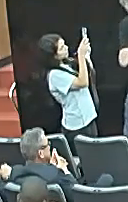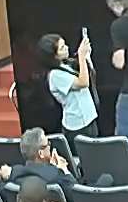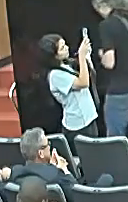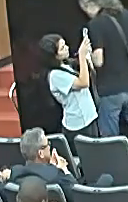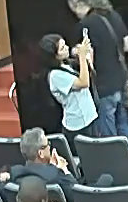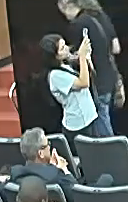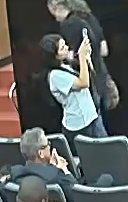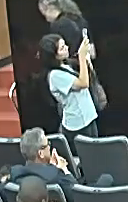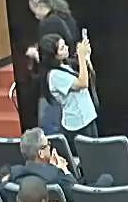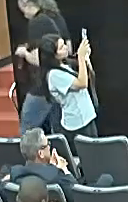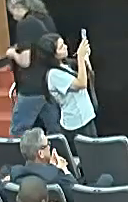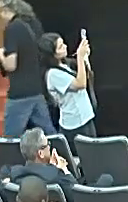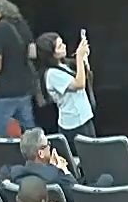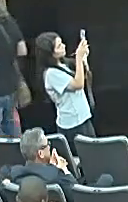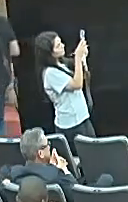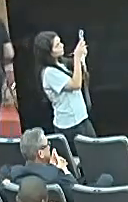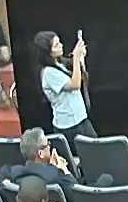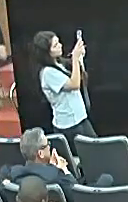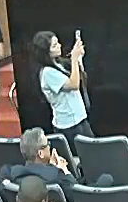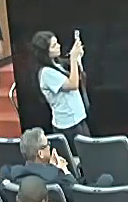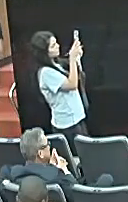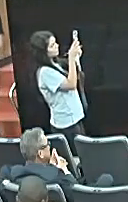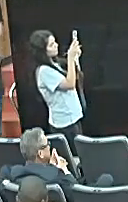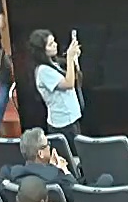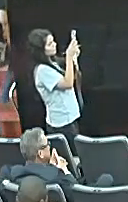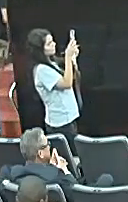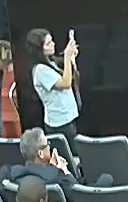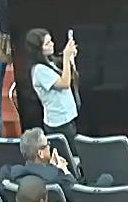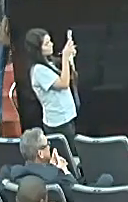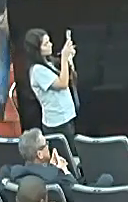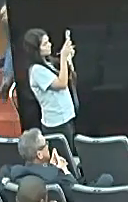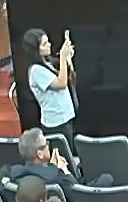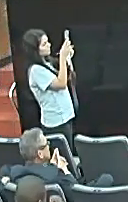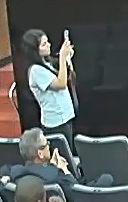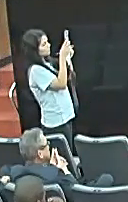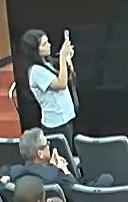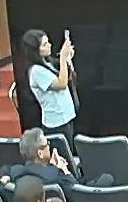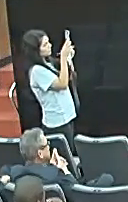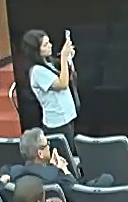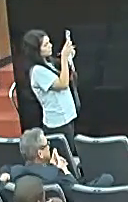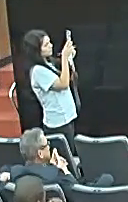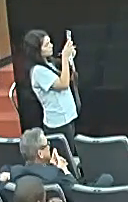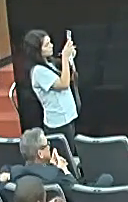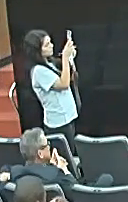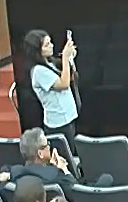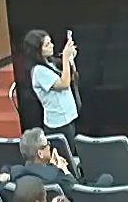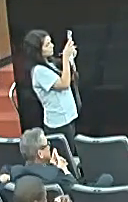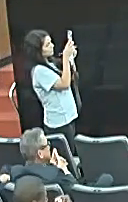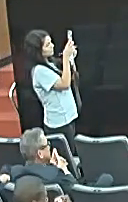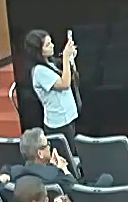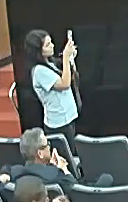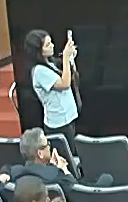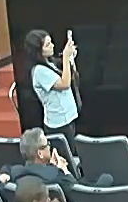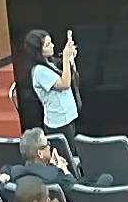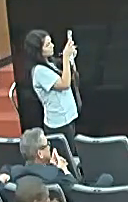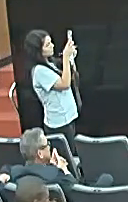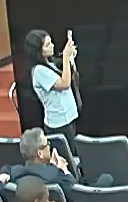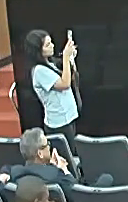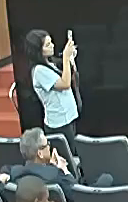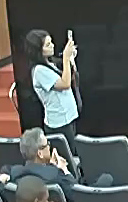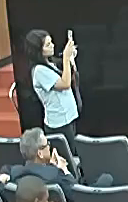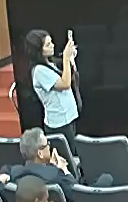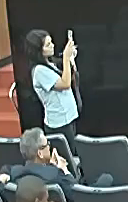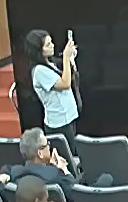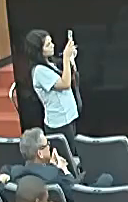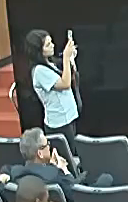representativas ela tem elas têm que ter conhecimento dessa proposta e fazer parte da construção dessa proposta para que